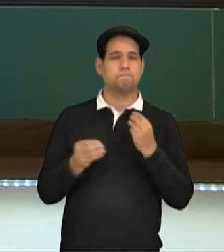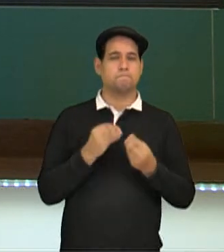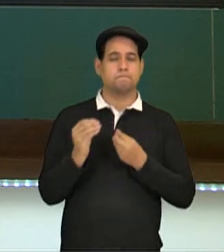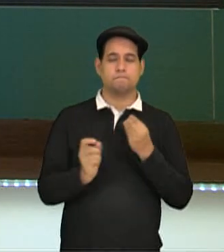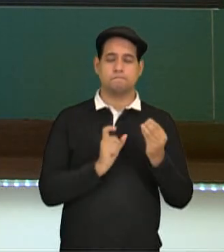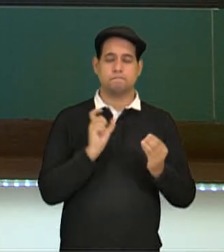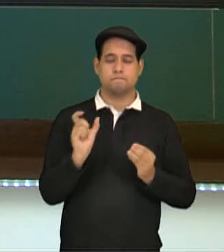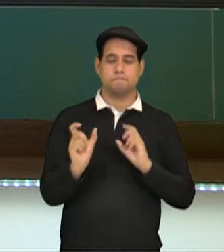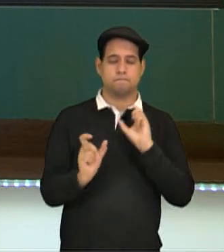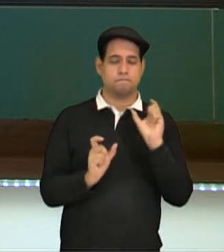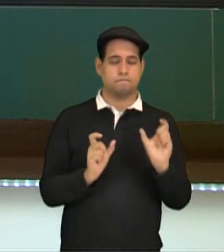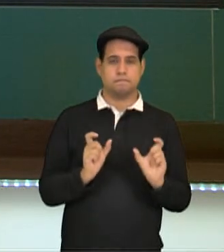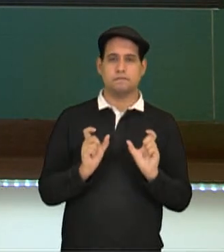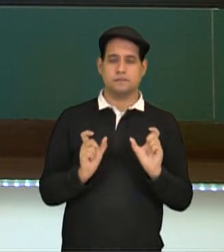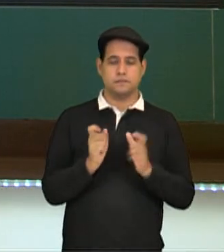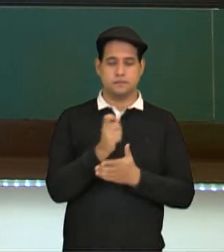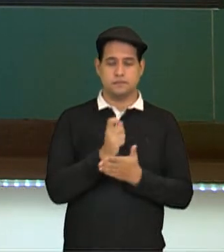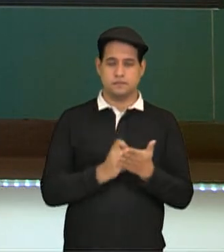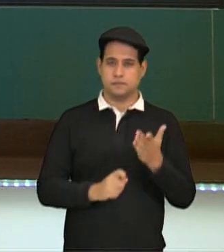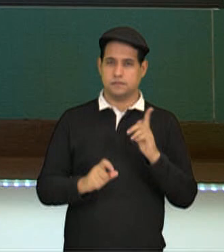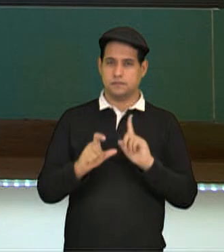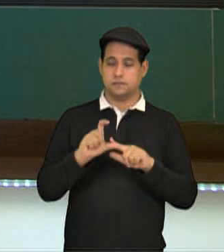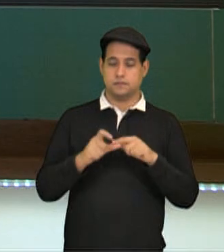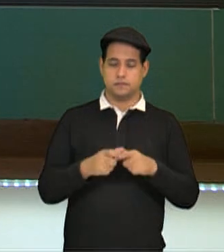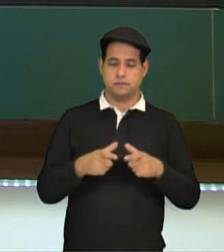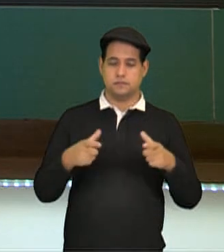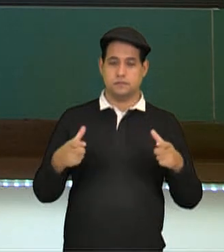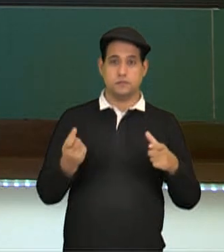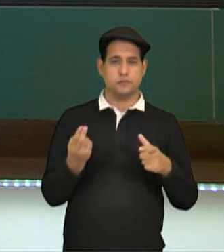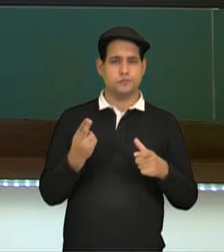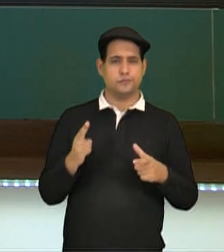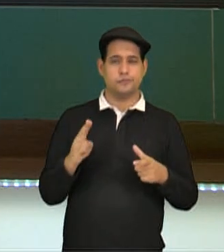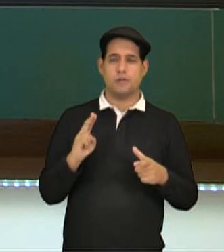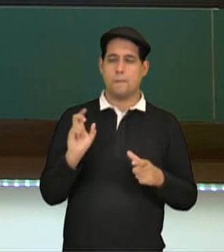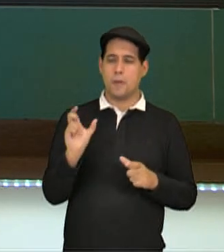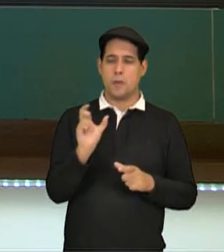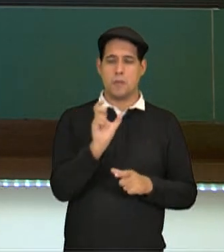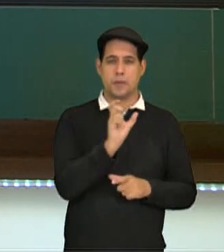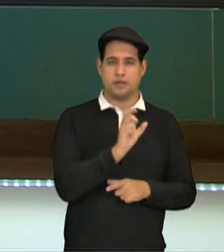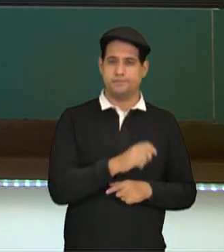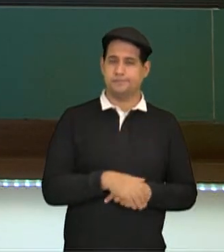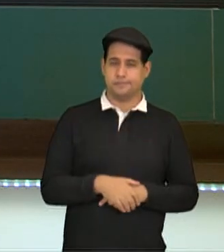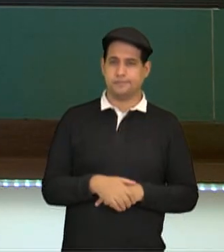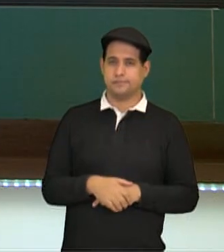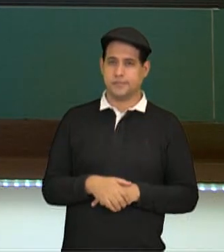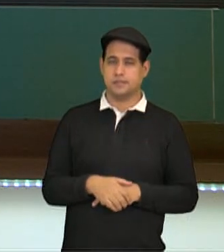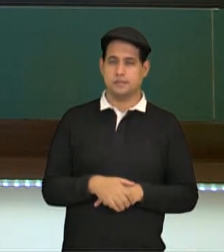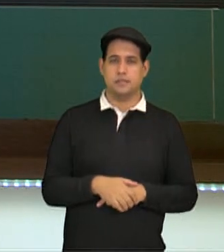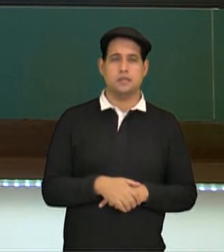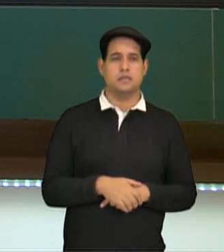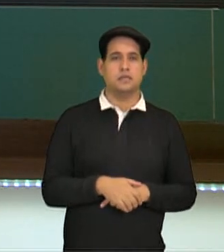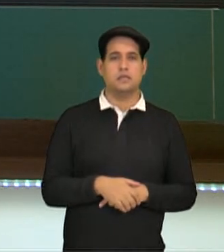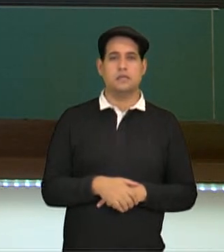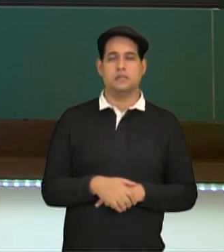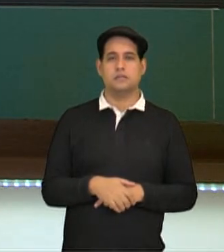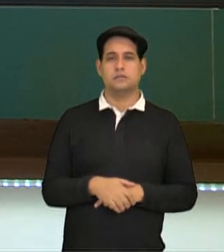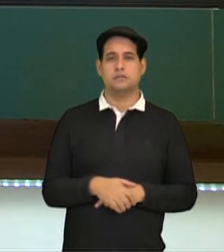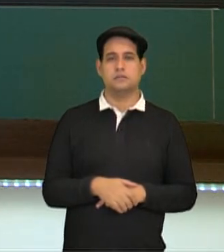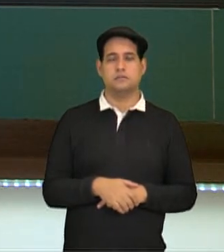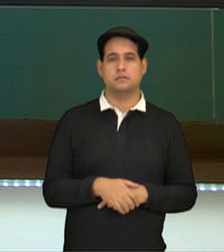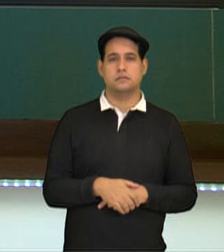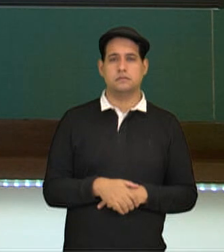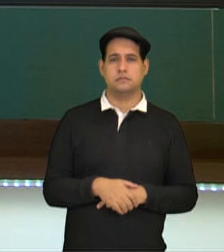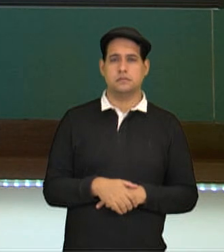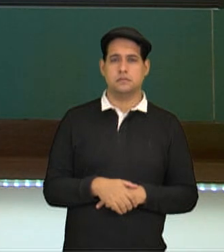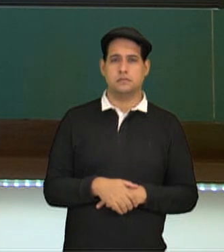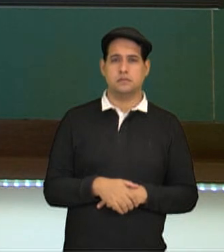uma palavra ao escrevê-la com letras maiúsculas ou letras garrafais, né? Porque são grandes nesse sentido,